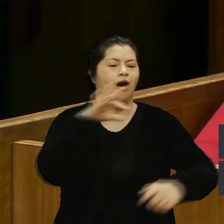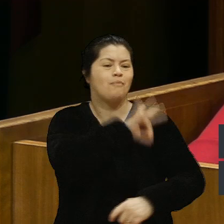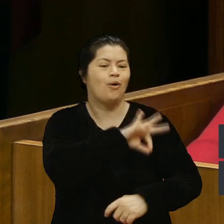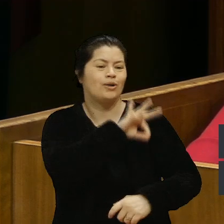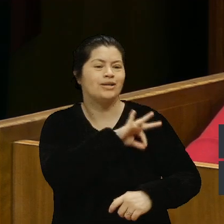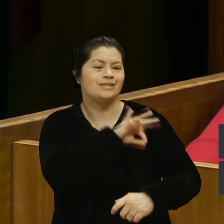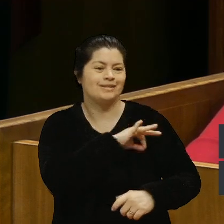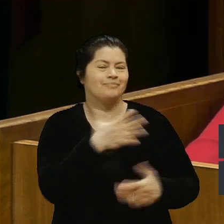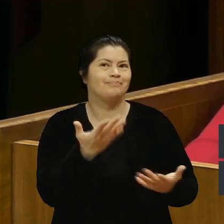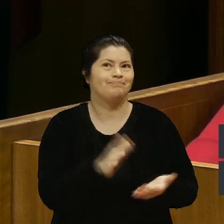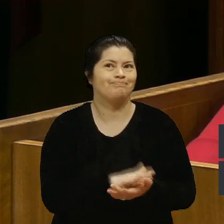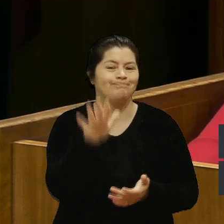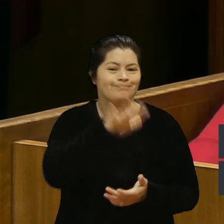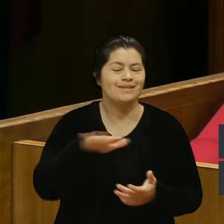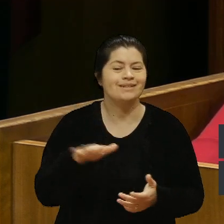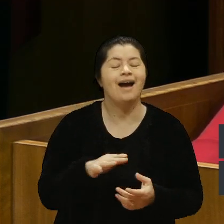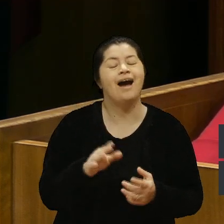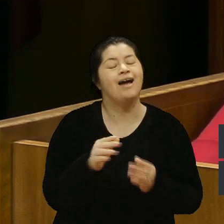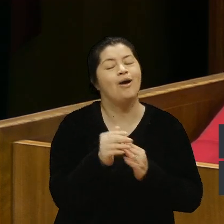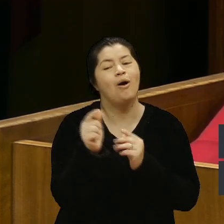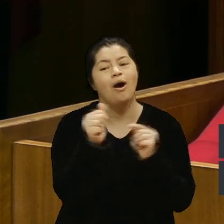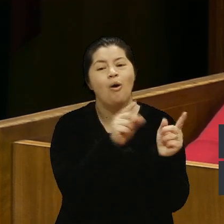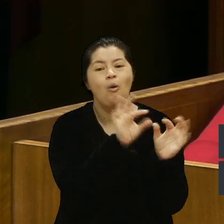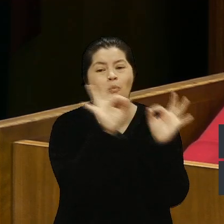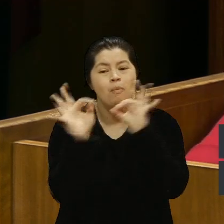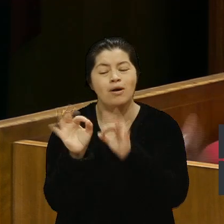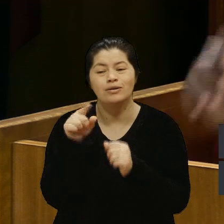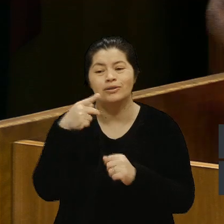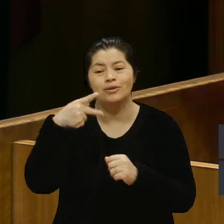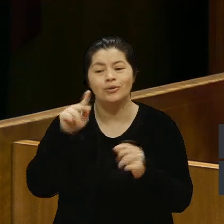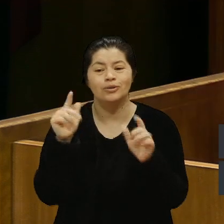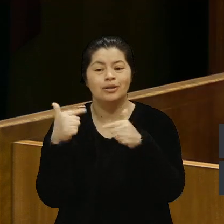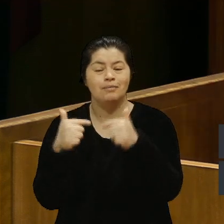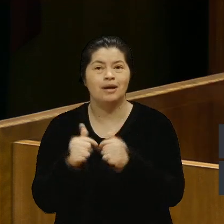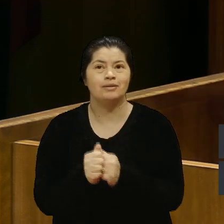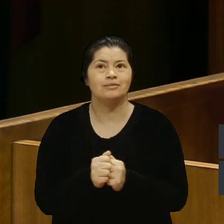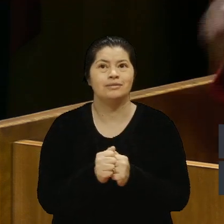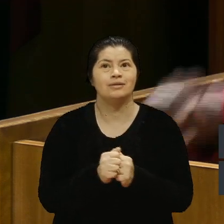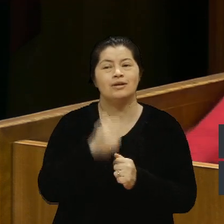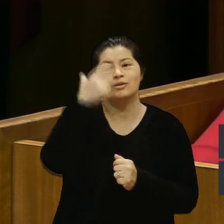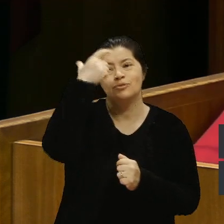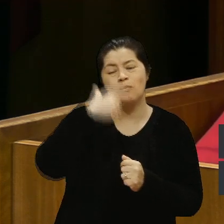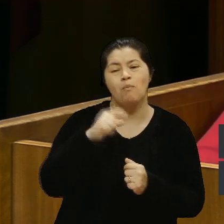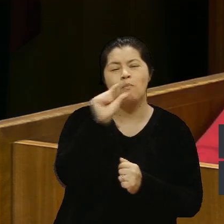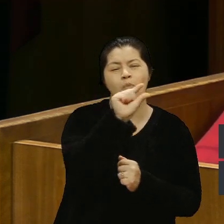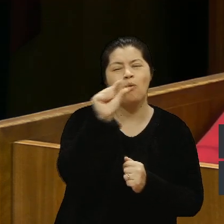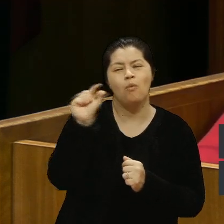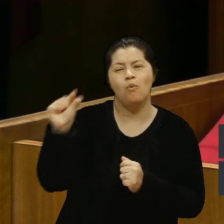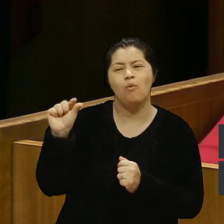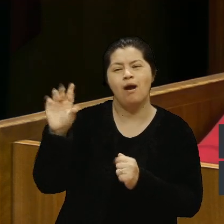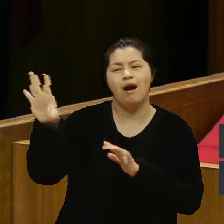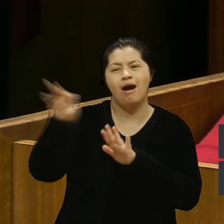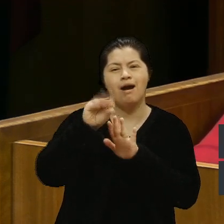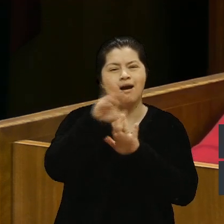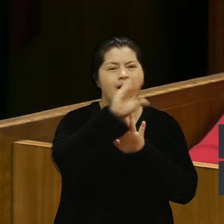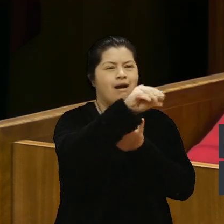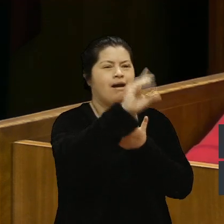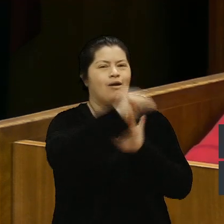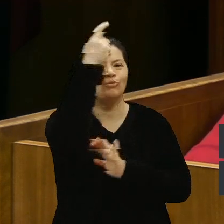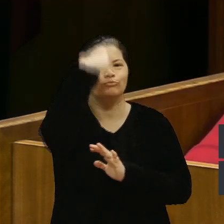Eu acompanho o trabalho de vocês. Eu vou falar para vocês. Eu sou um pouco de cada um de vocês.